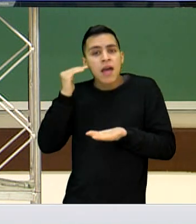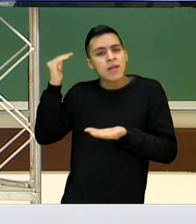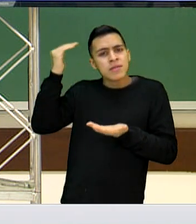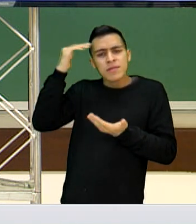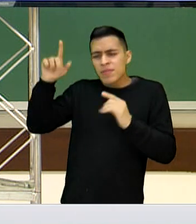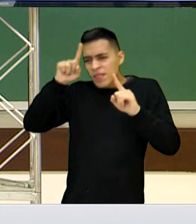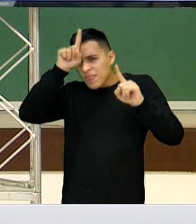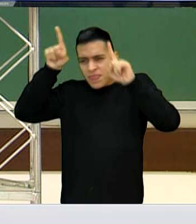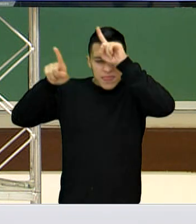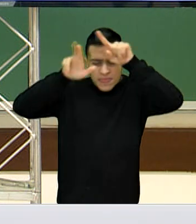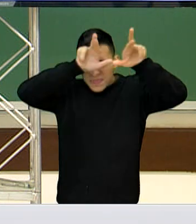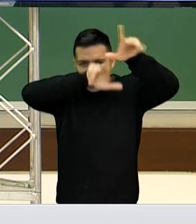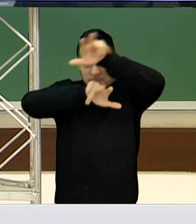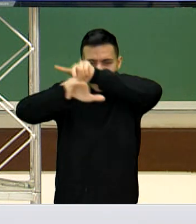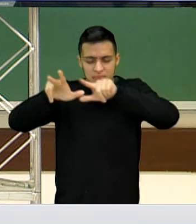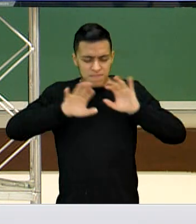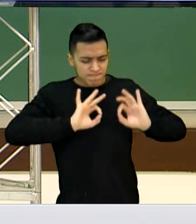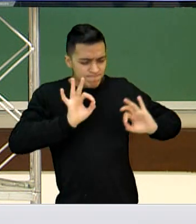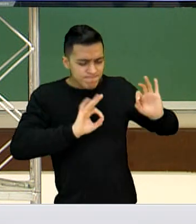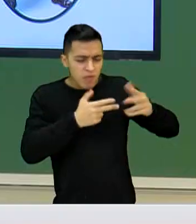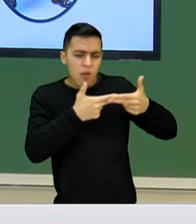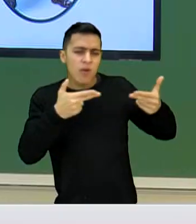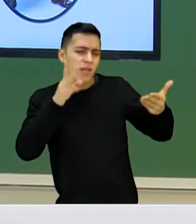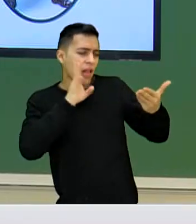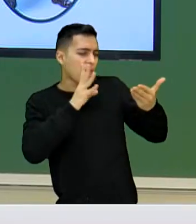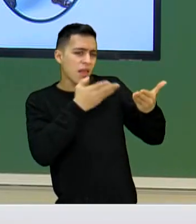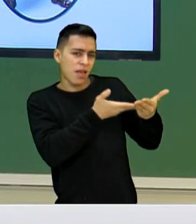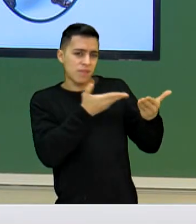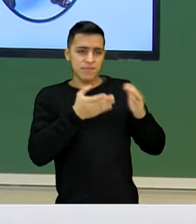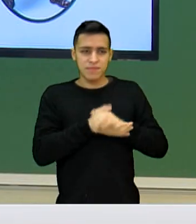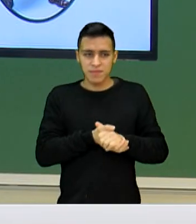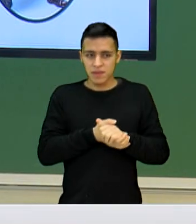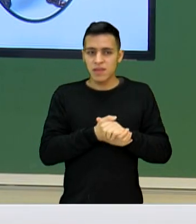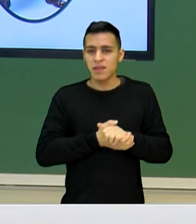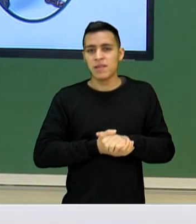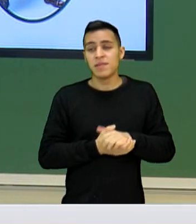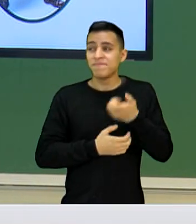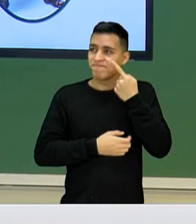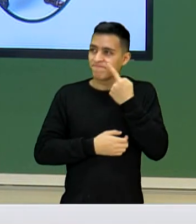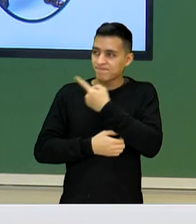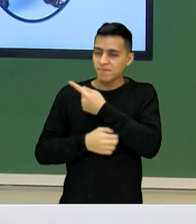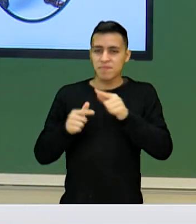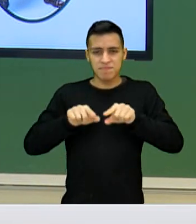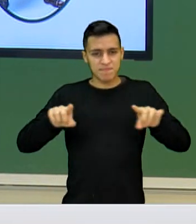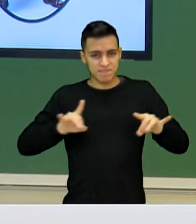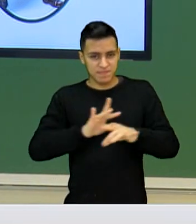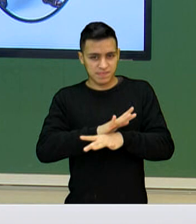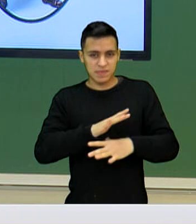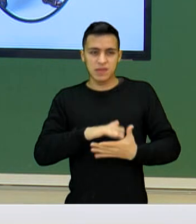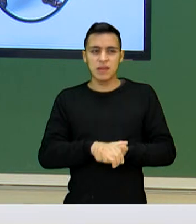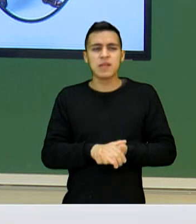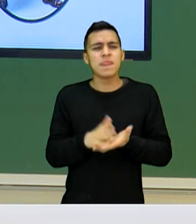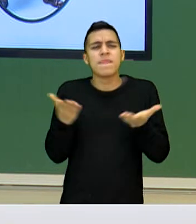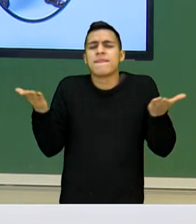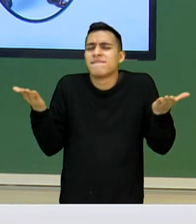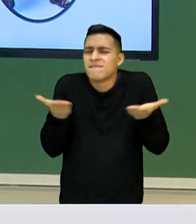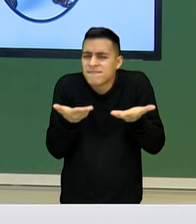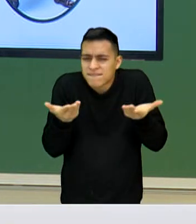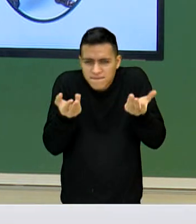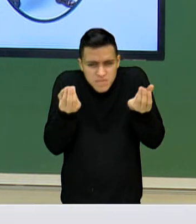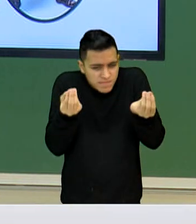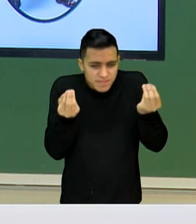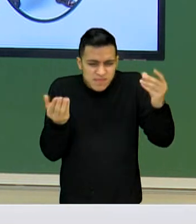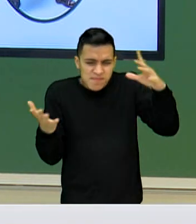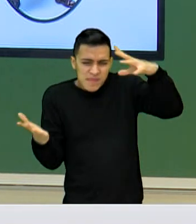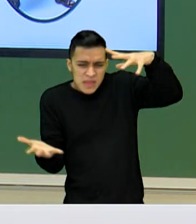tanta criatividade, trazendo tantas coisas bacanas, não é? Então ela é a Natasha Panda do Roblox, ok? Vamos então, entrando